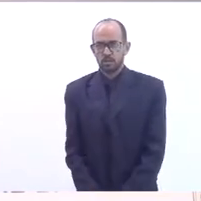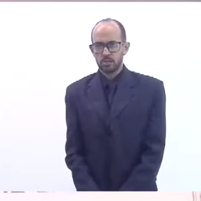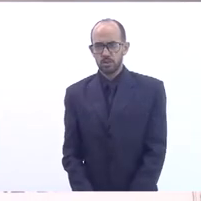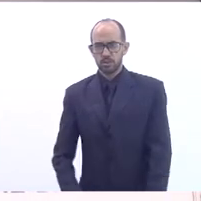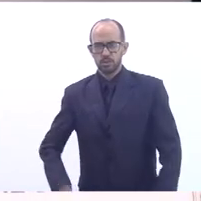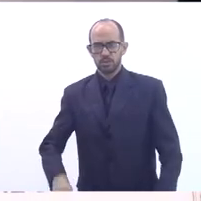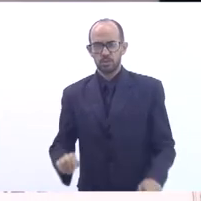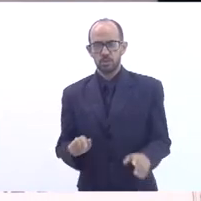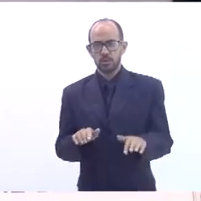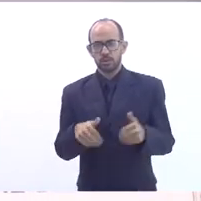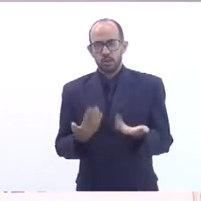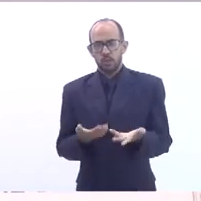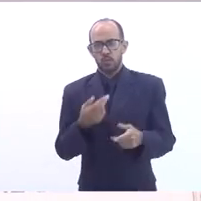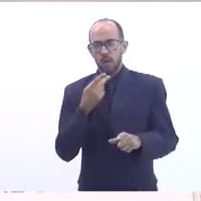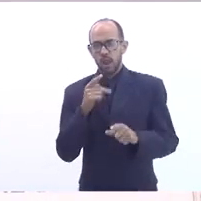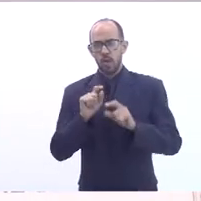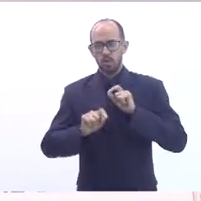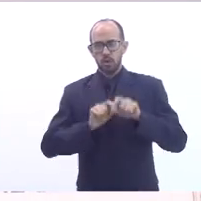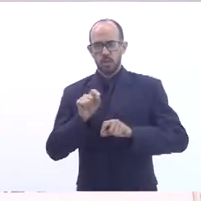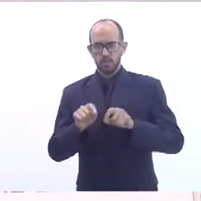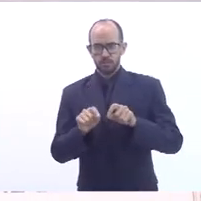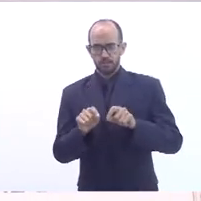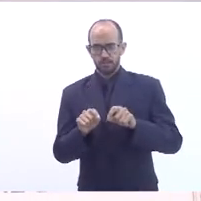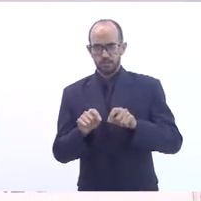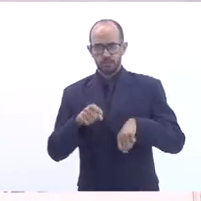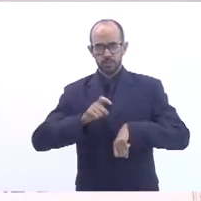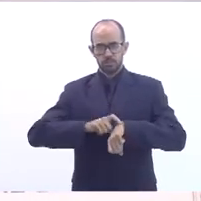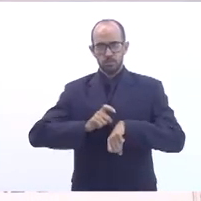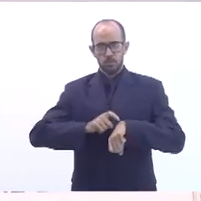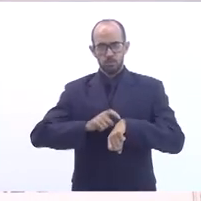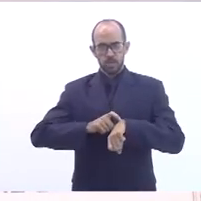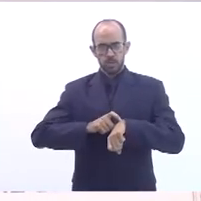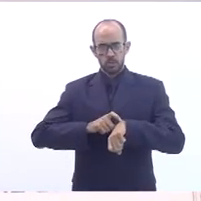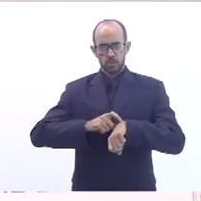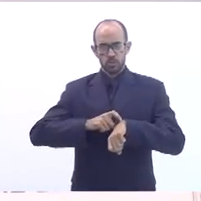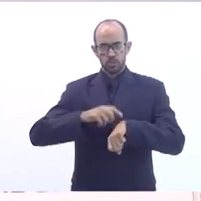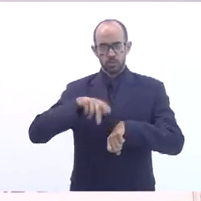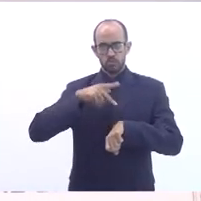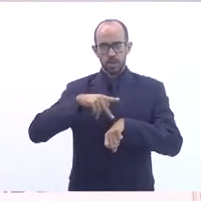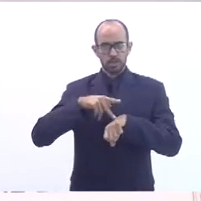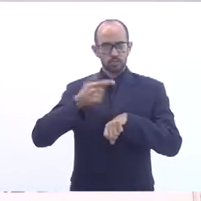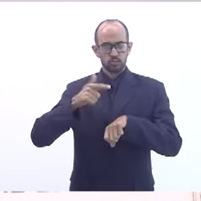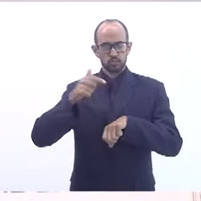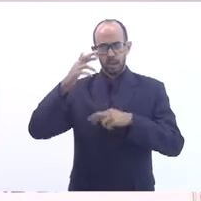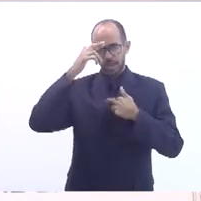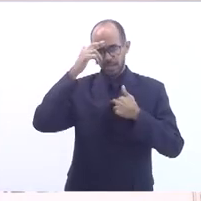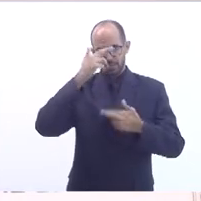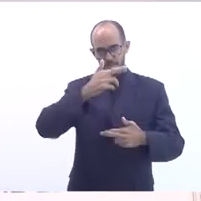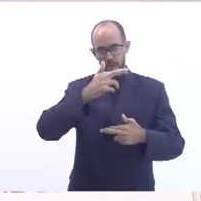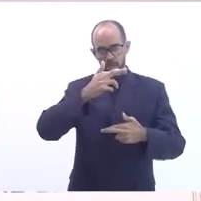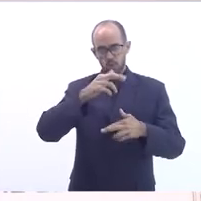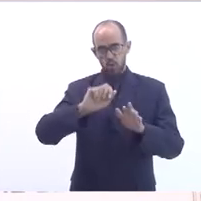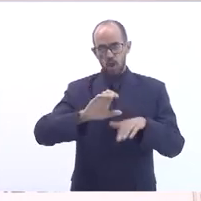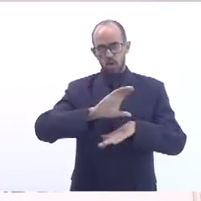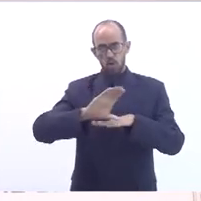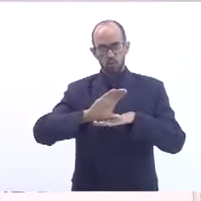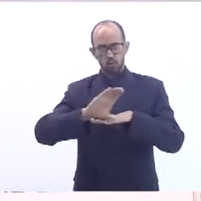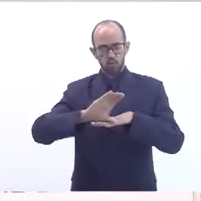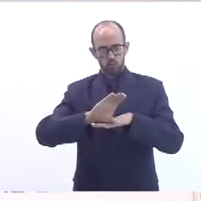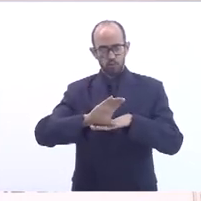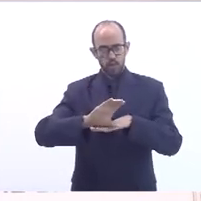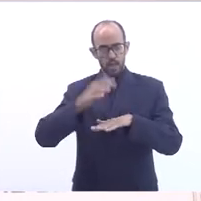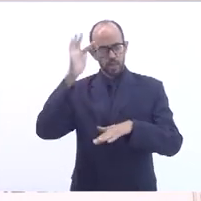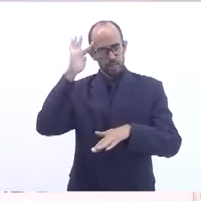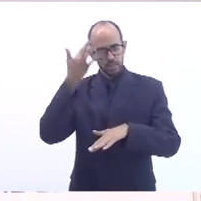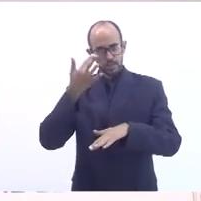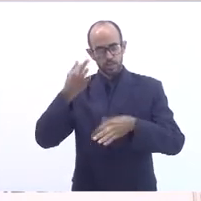José o seguinte É nesse momento do país onde não se respeita a constituição não se respeita as decisões judiciais